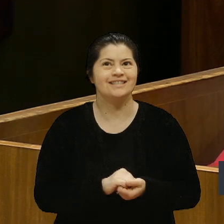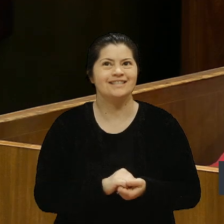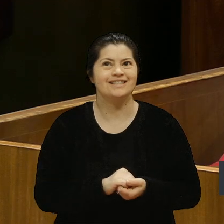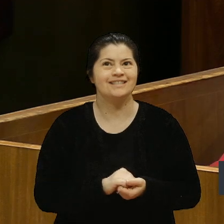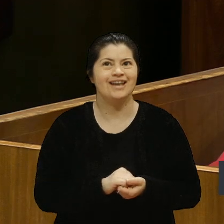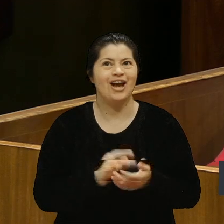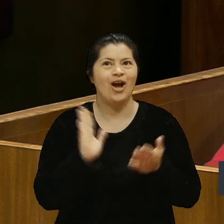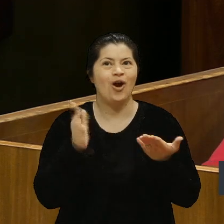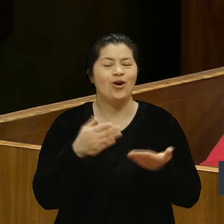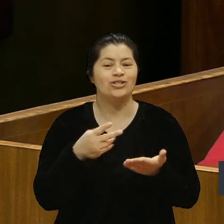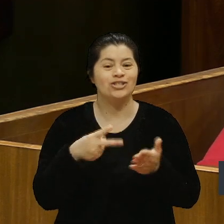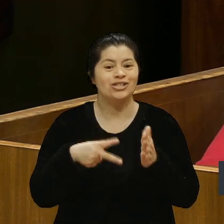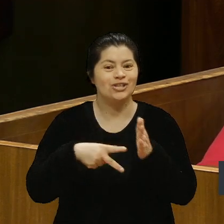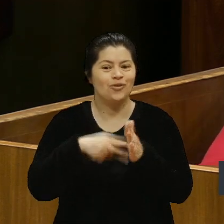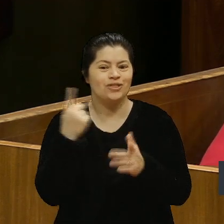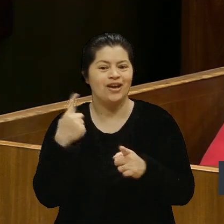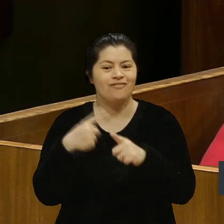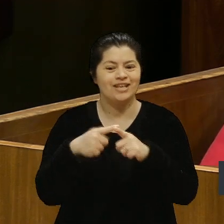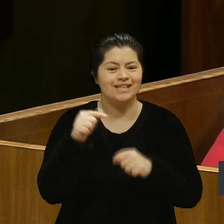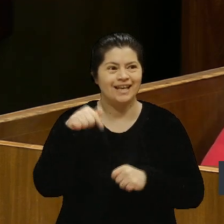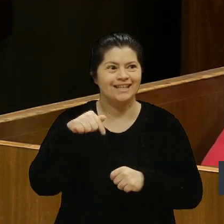Hoje faz a segunda vez que eu estou aqui.